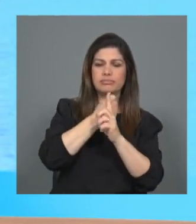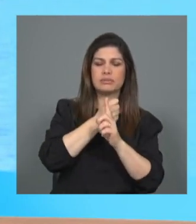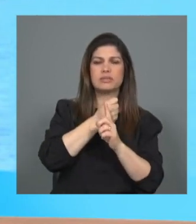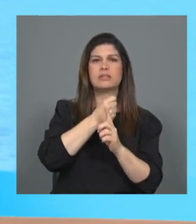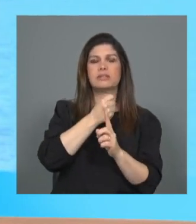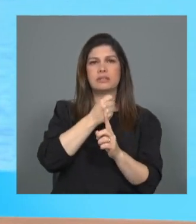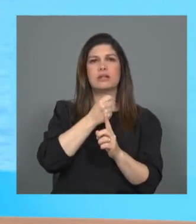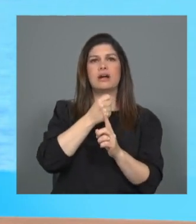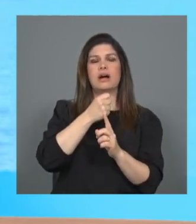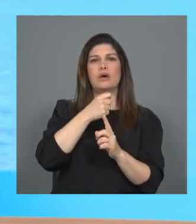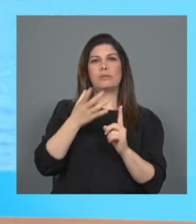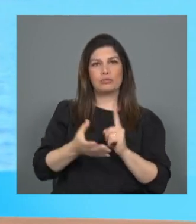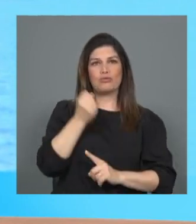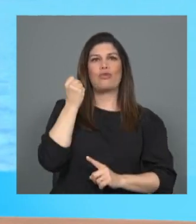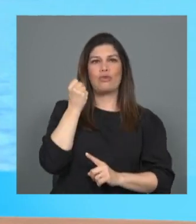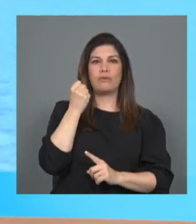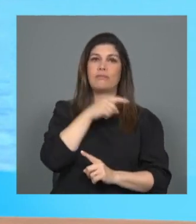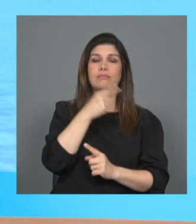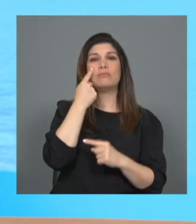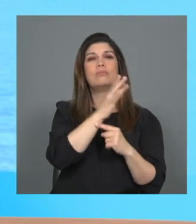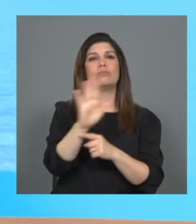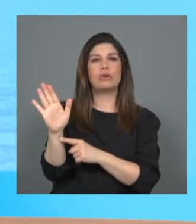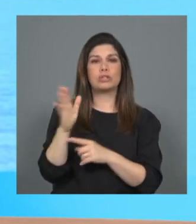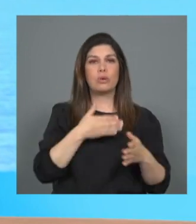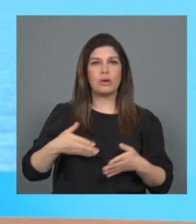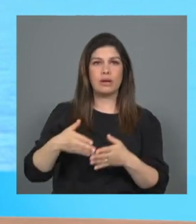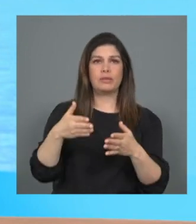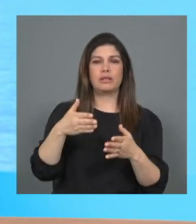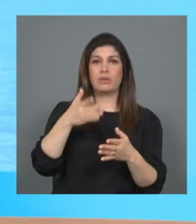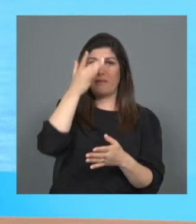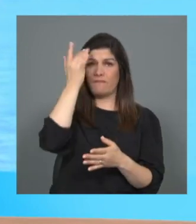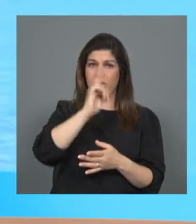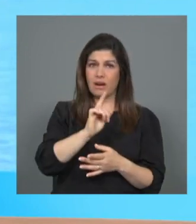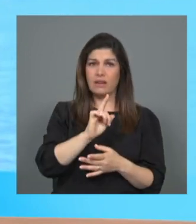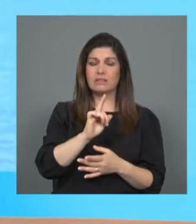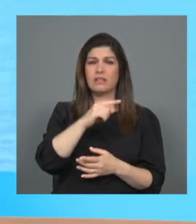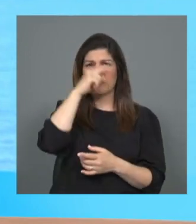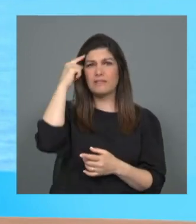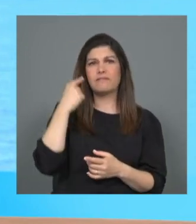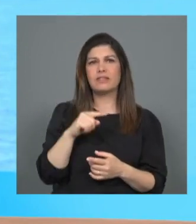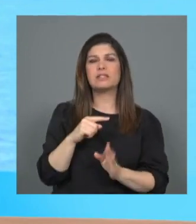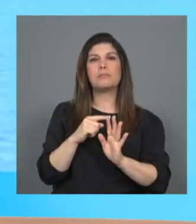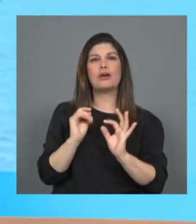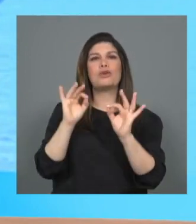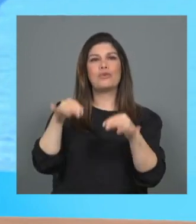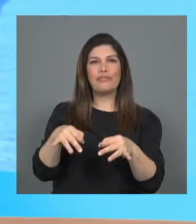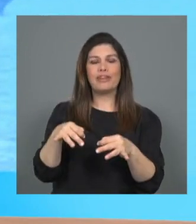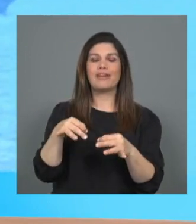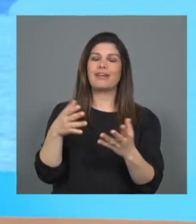não é fácil, o caminho é duro, mas que é possível no final obter uma satisfação, obter uma realização, obter uma vida em família que